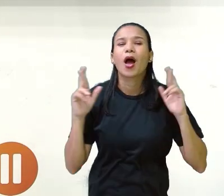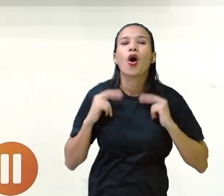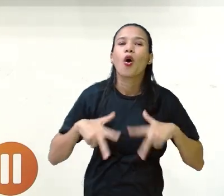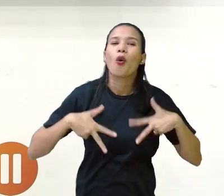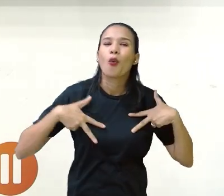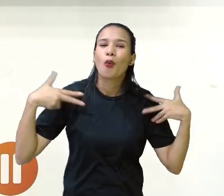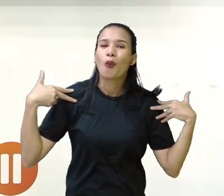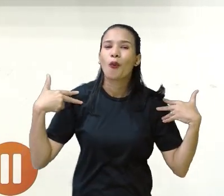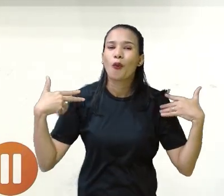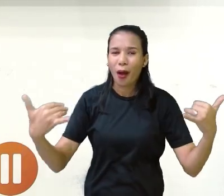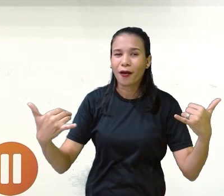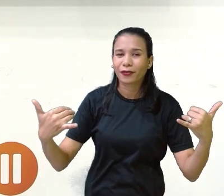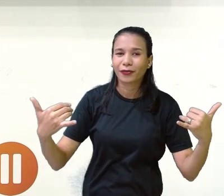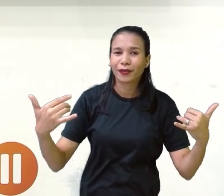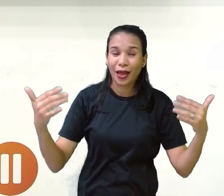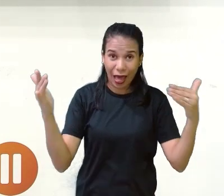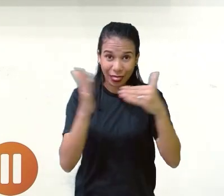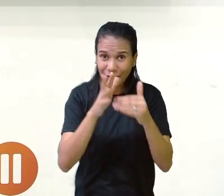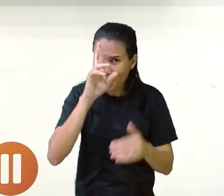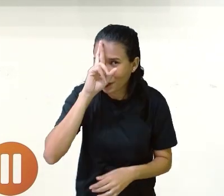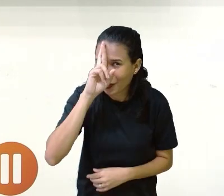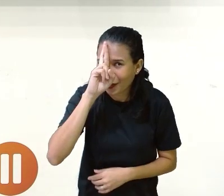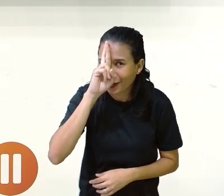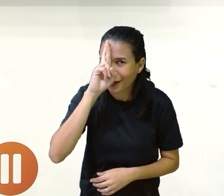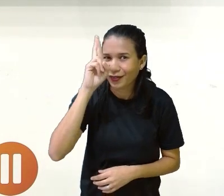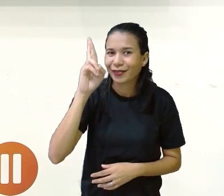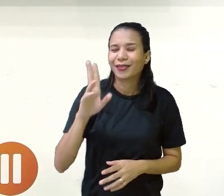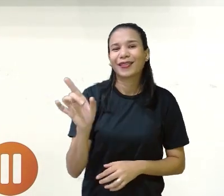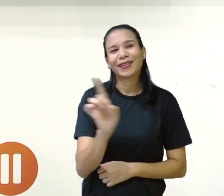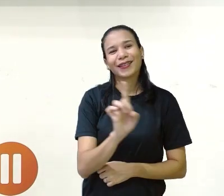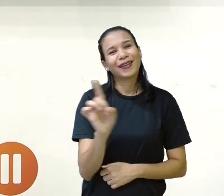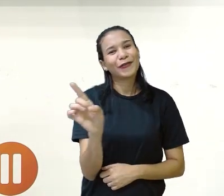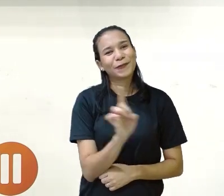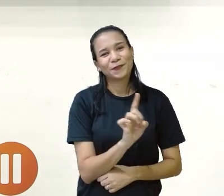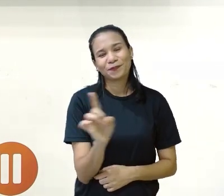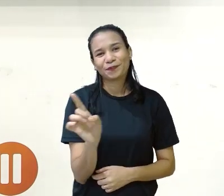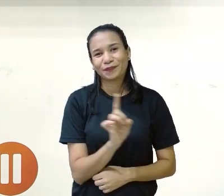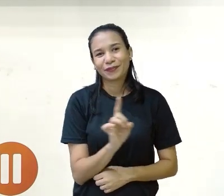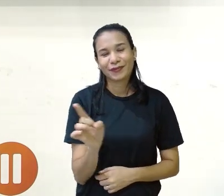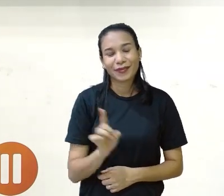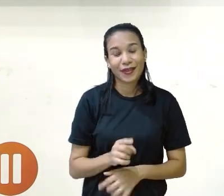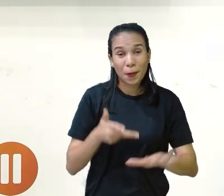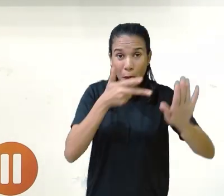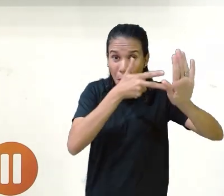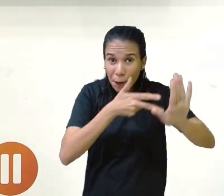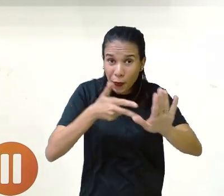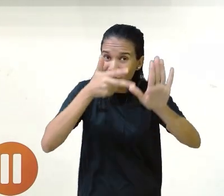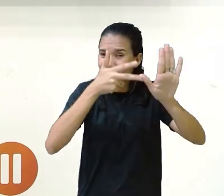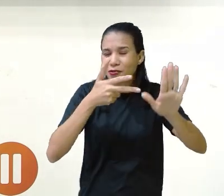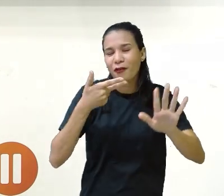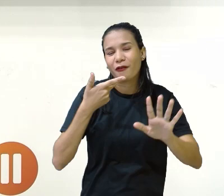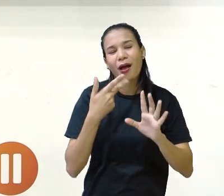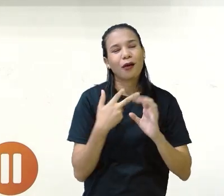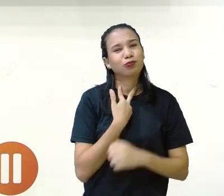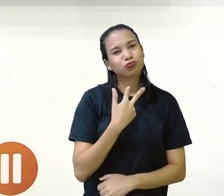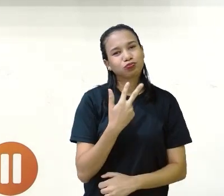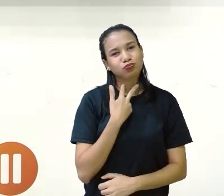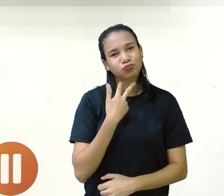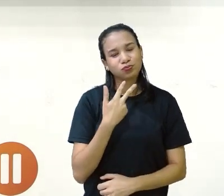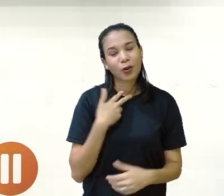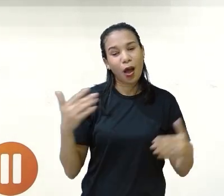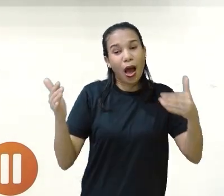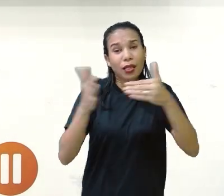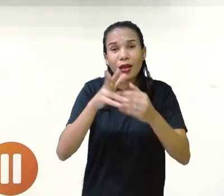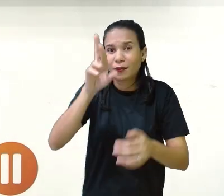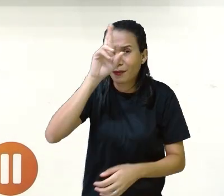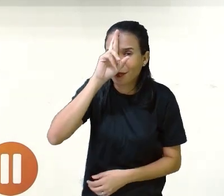na nave? Vamos ficar até meio-dia hoje? Não. A produção não deixou eu ficar